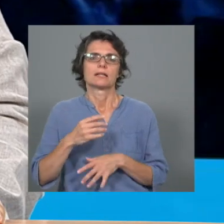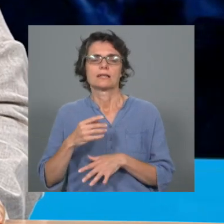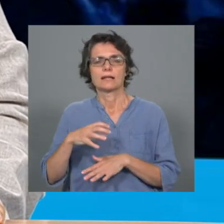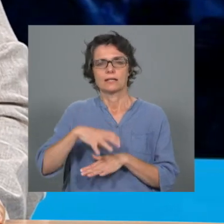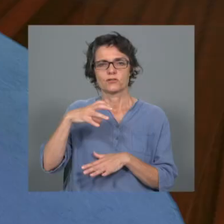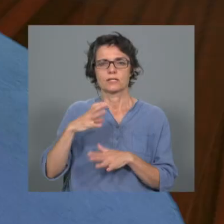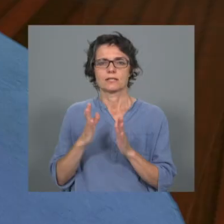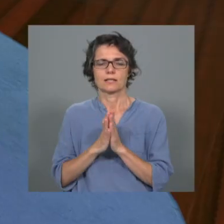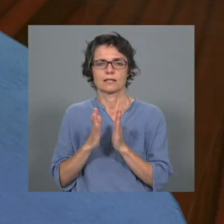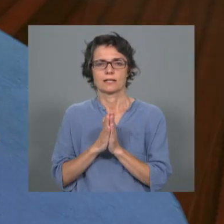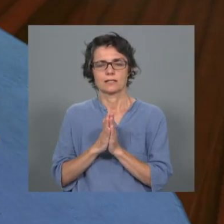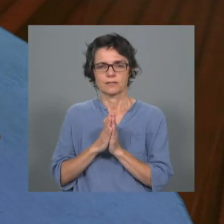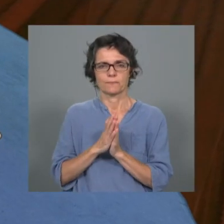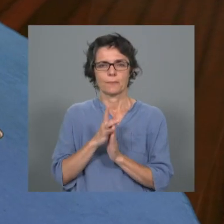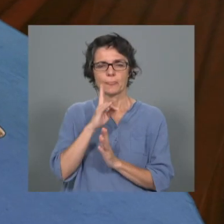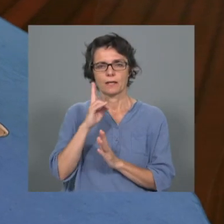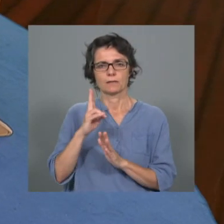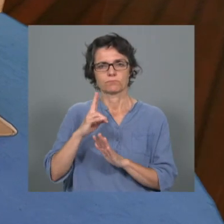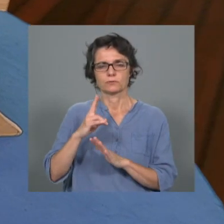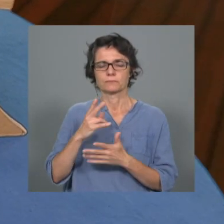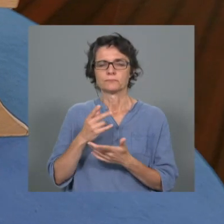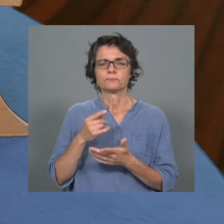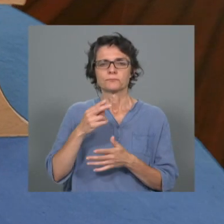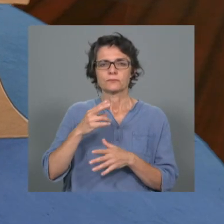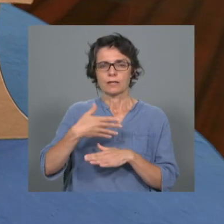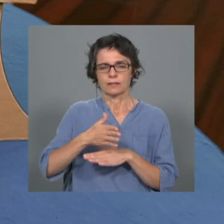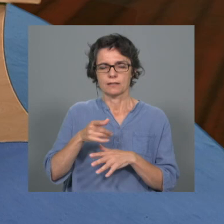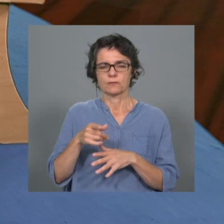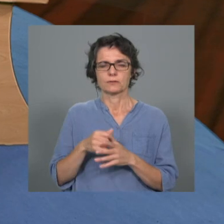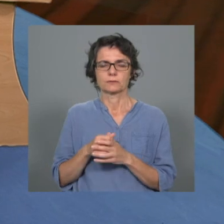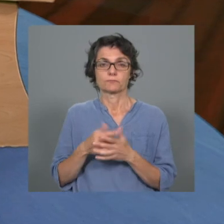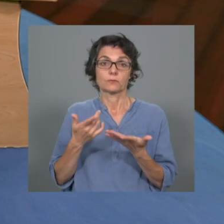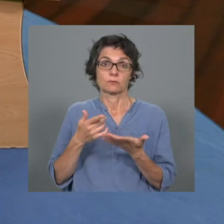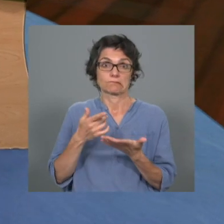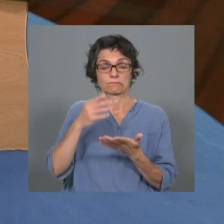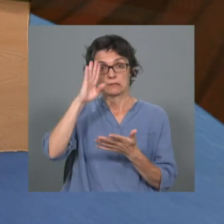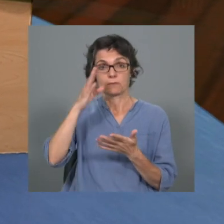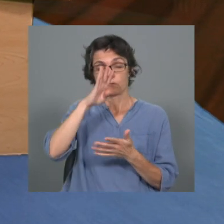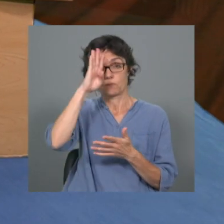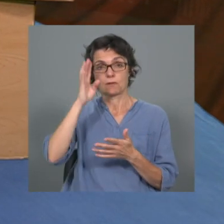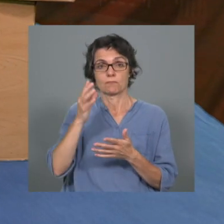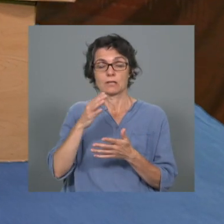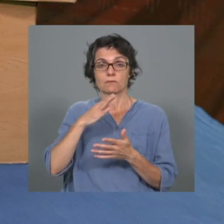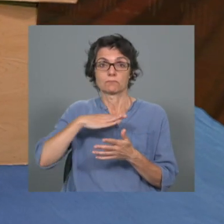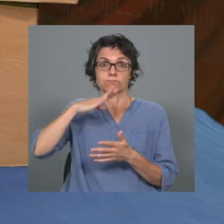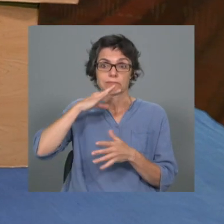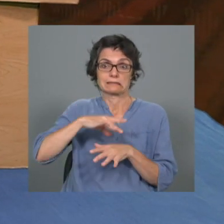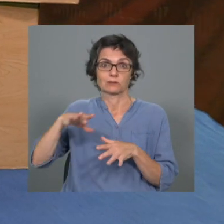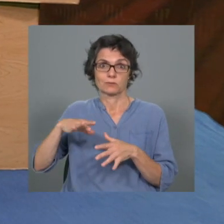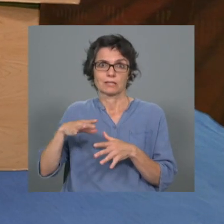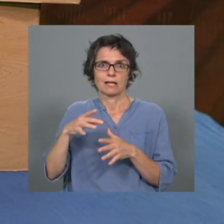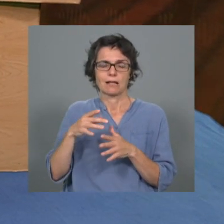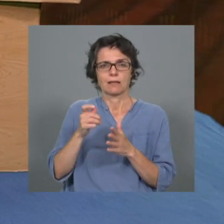no programa Eclésia. Por muito que se diga que foi um treinamento programado, e claro que sim, que estava programado, não deixou de provocar alguma